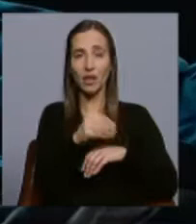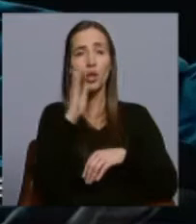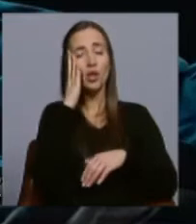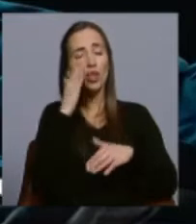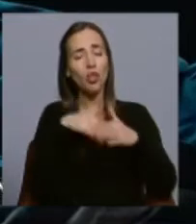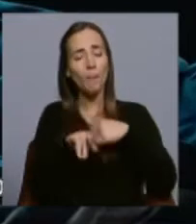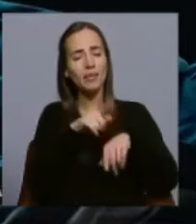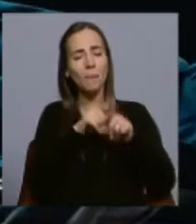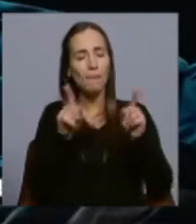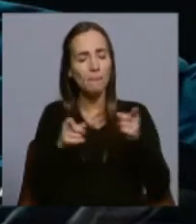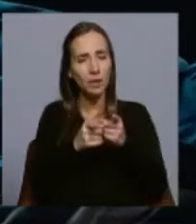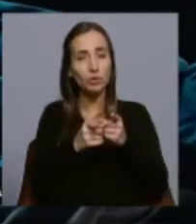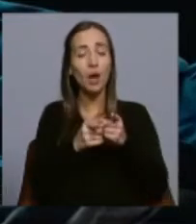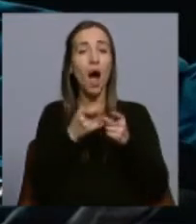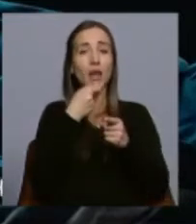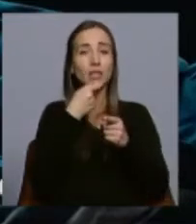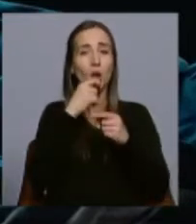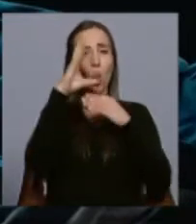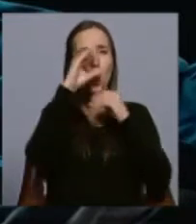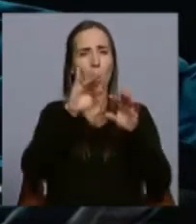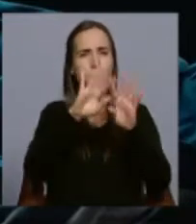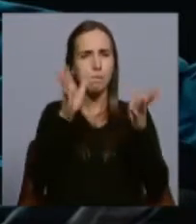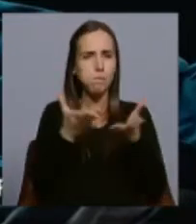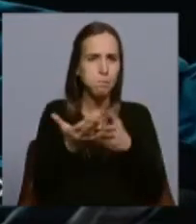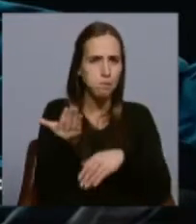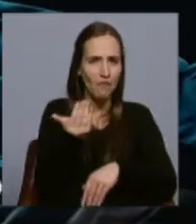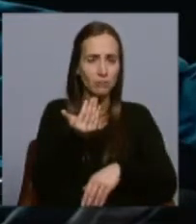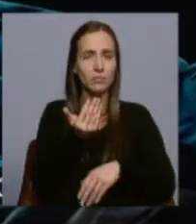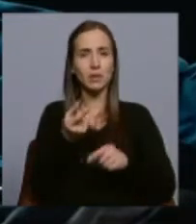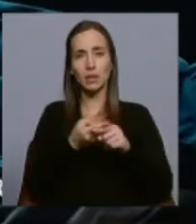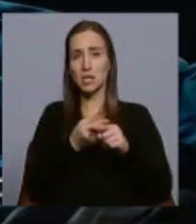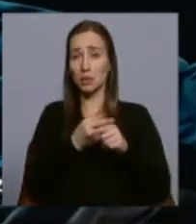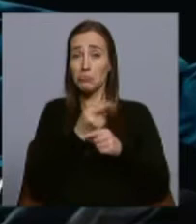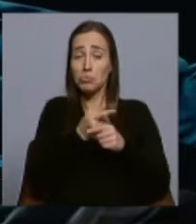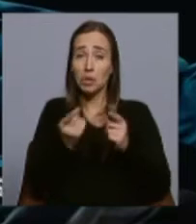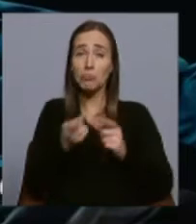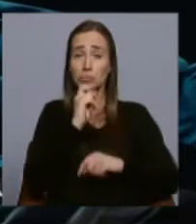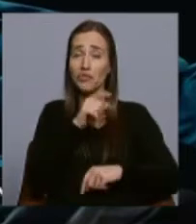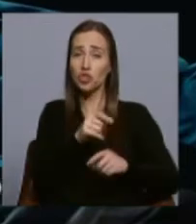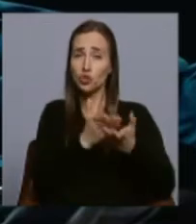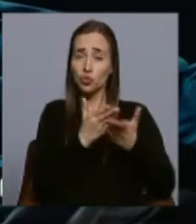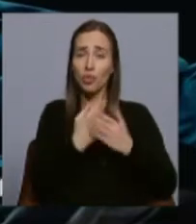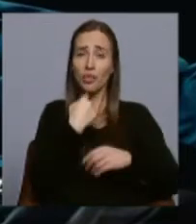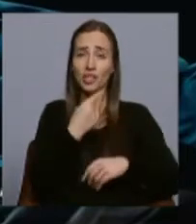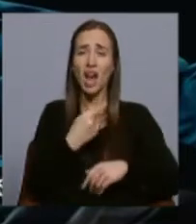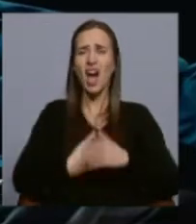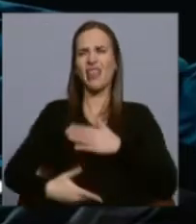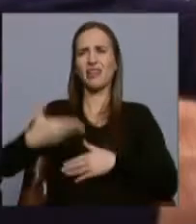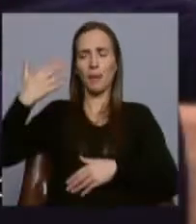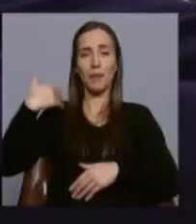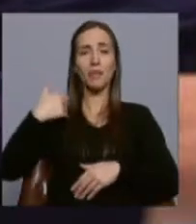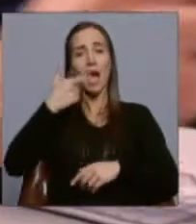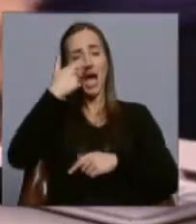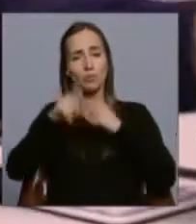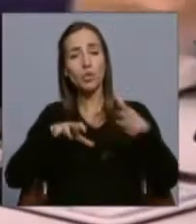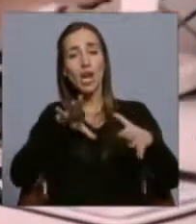tempo, quando se aproxima a lua cheia. Isto é muito interessante, porque muito provavelmente o que diz este estudo é que os primeiros povos também tinham este tipo de ligação